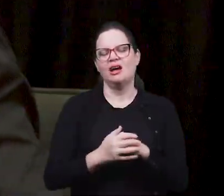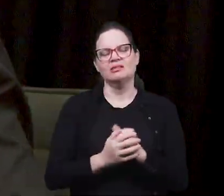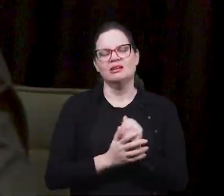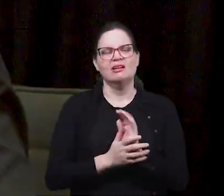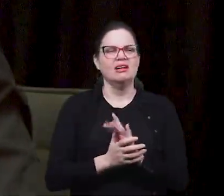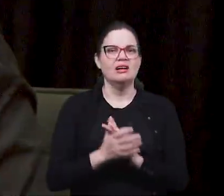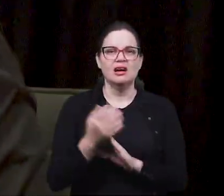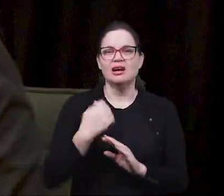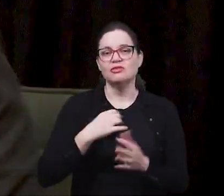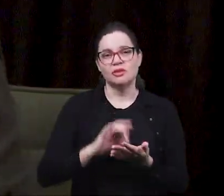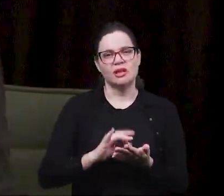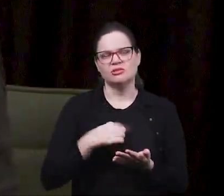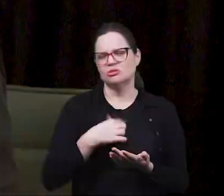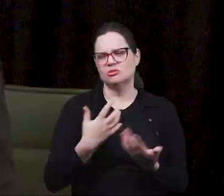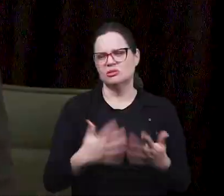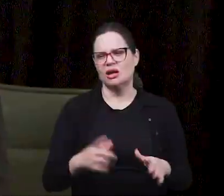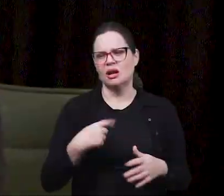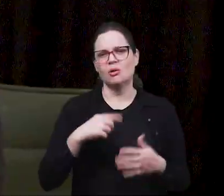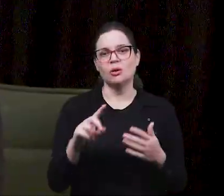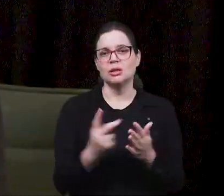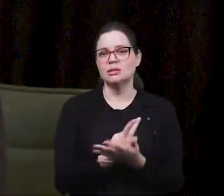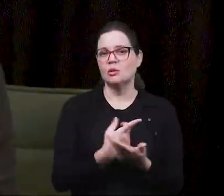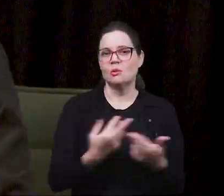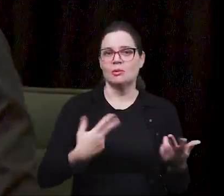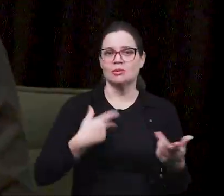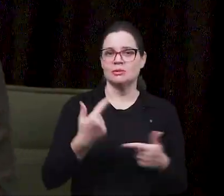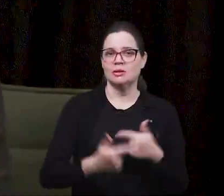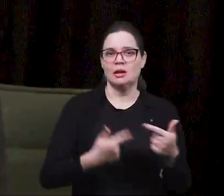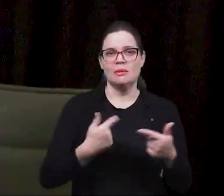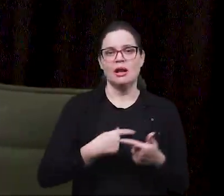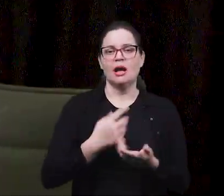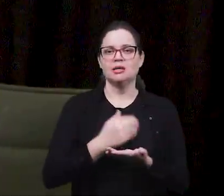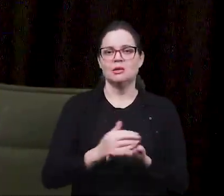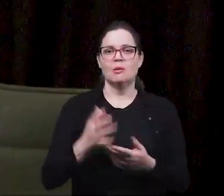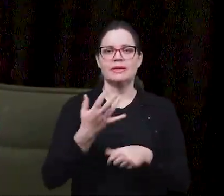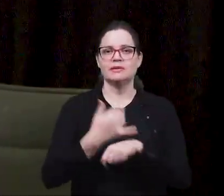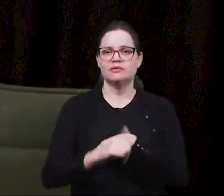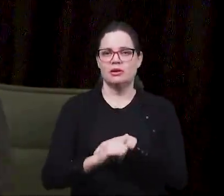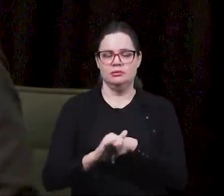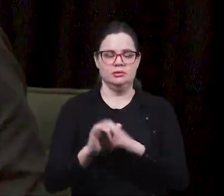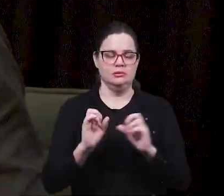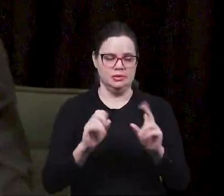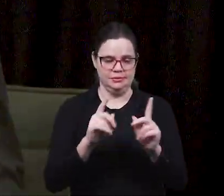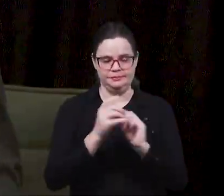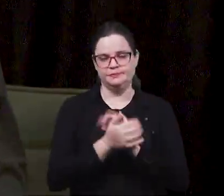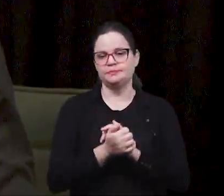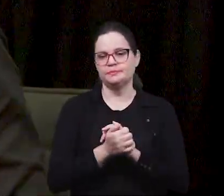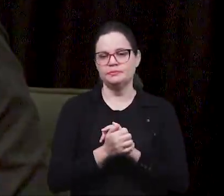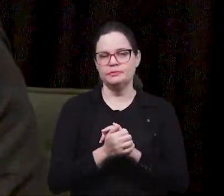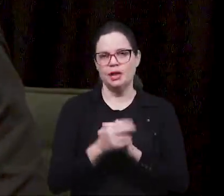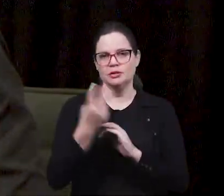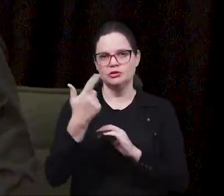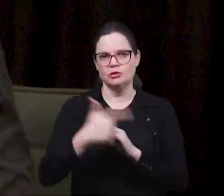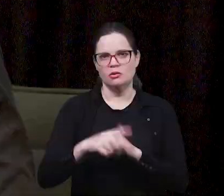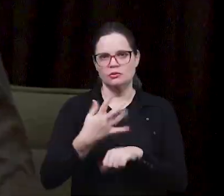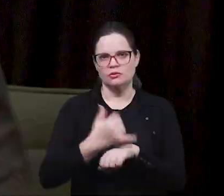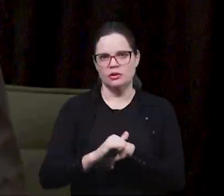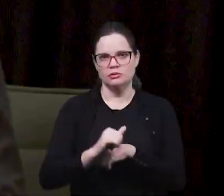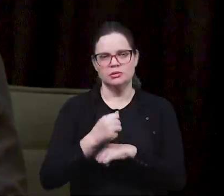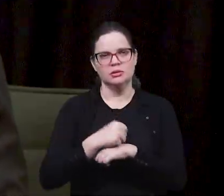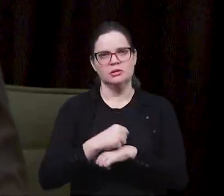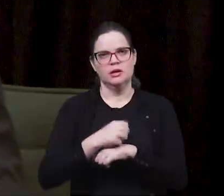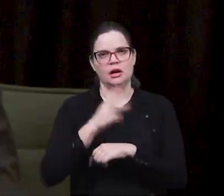tem disponibilidade para ir, aconteceu alguma coisa no trabalho, aí você não consegue chegar no culto, tudo bem. Aí você faltou na segunda. Aí na terça